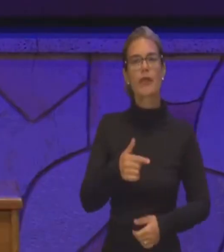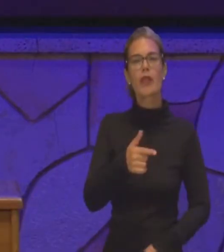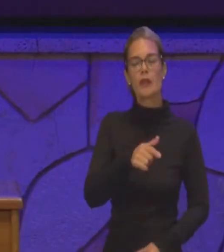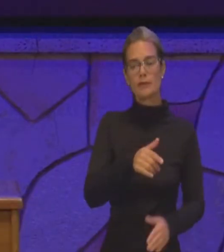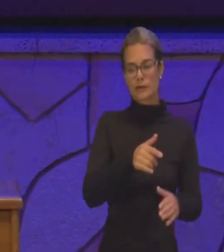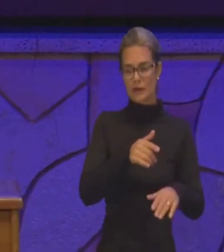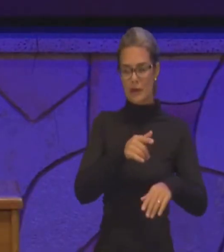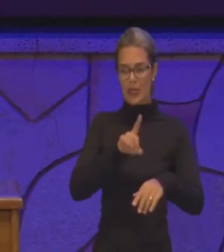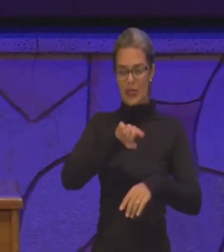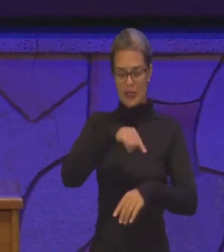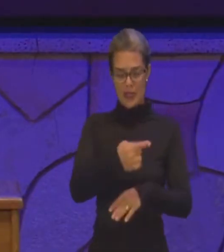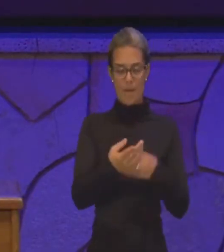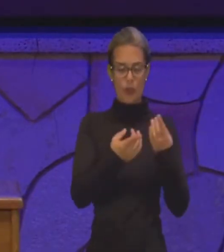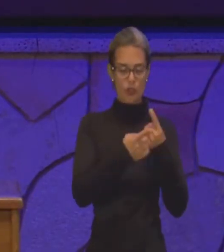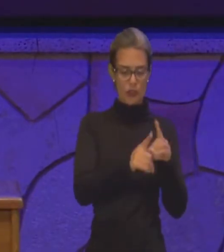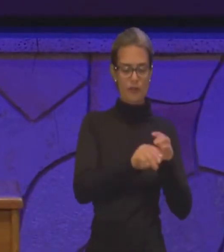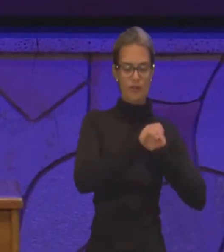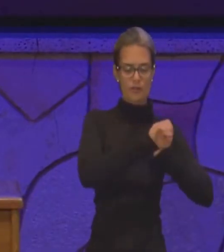construída.